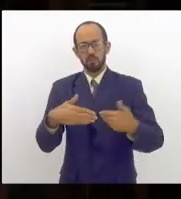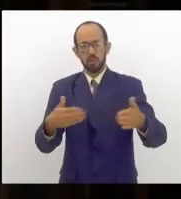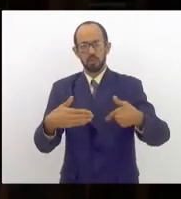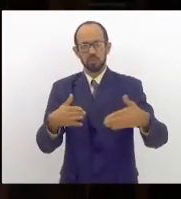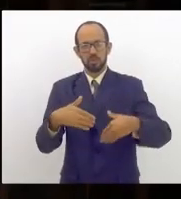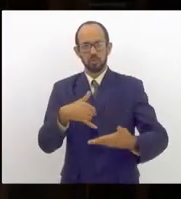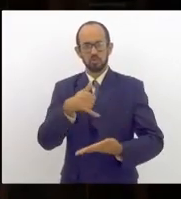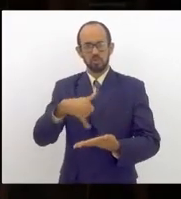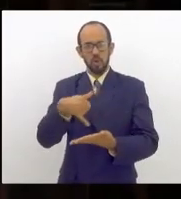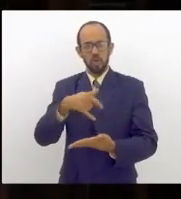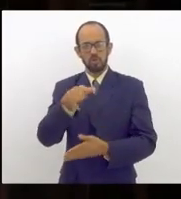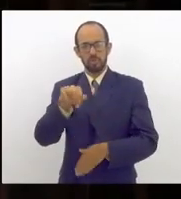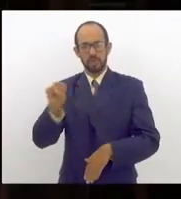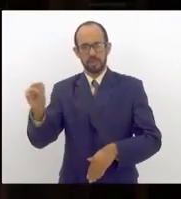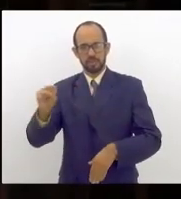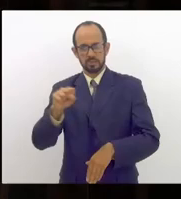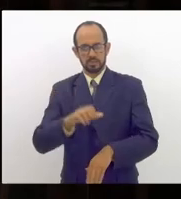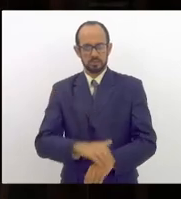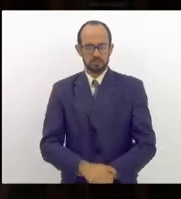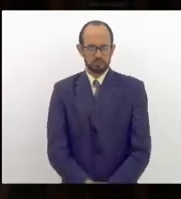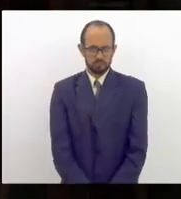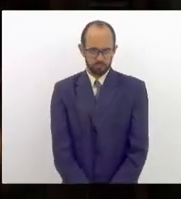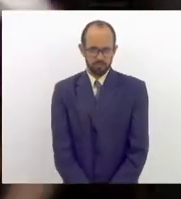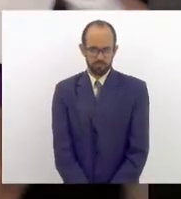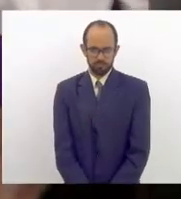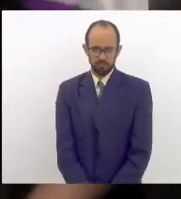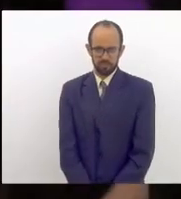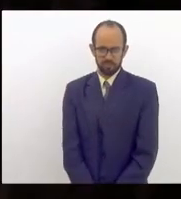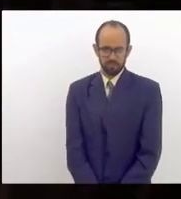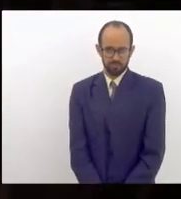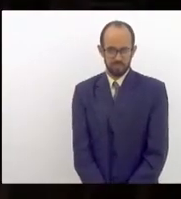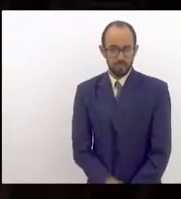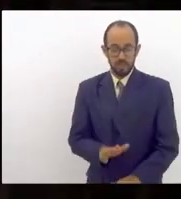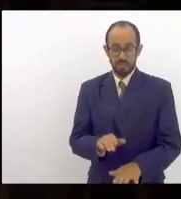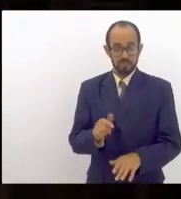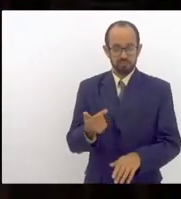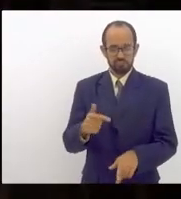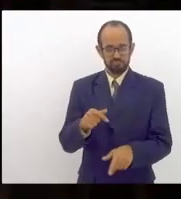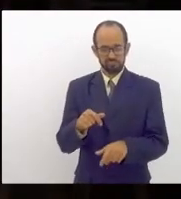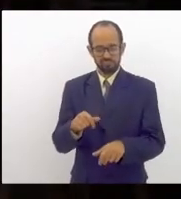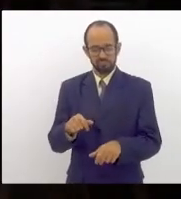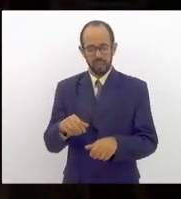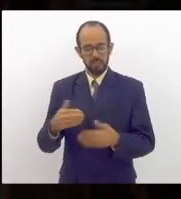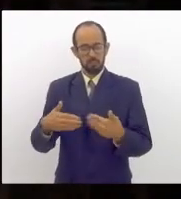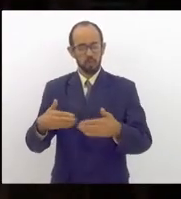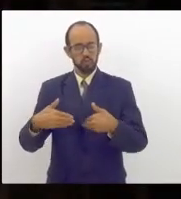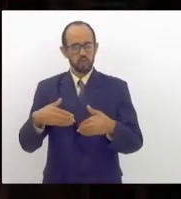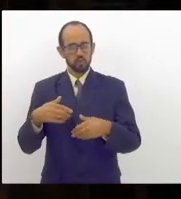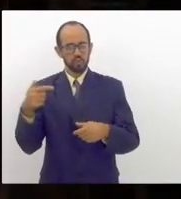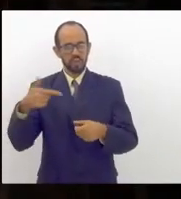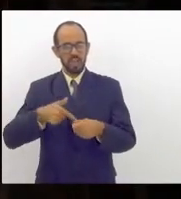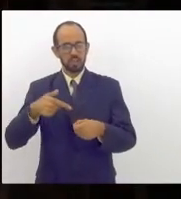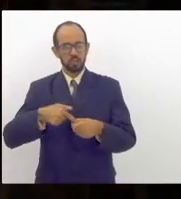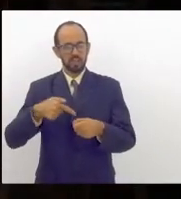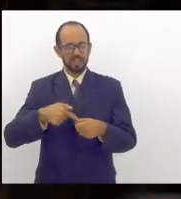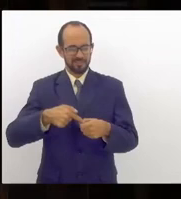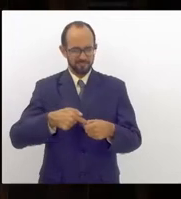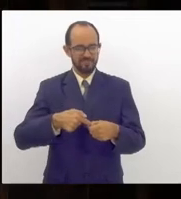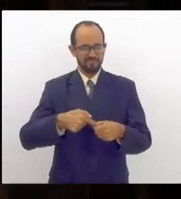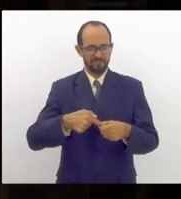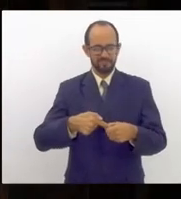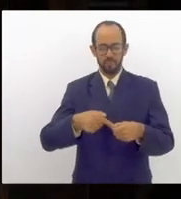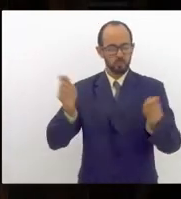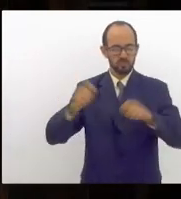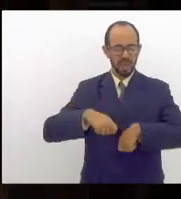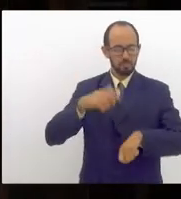óleo e gás e não refinam a gente não consegue entender como